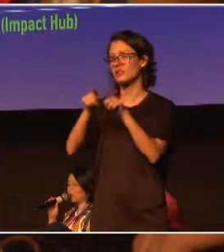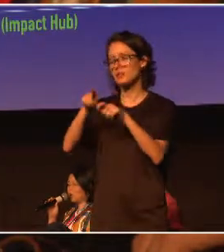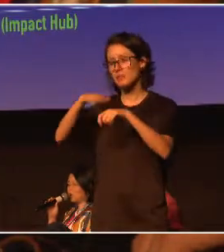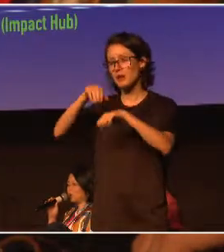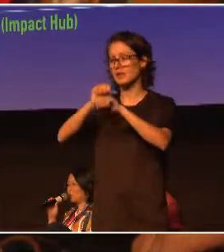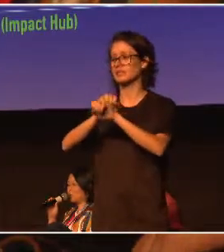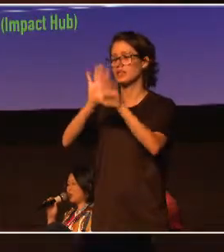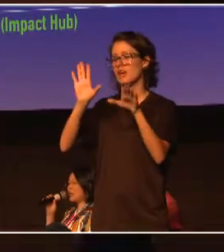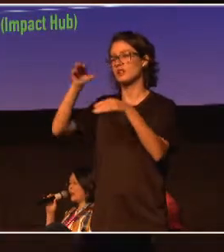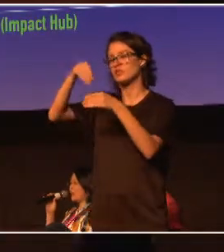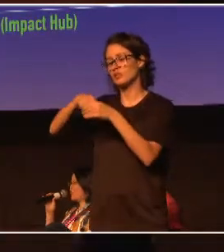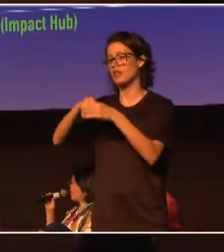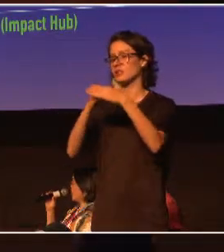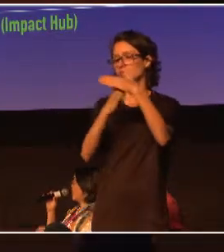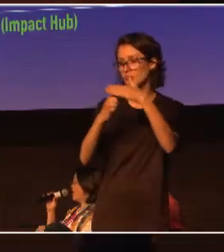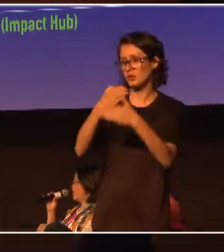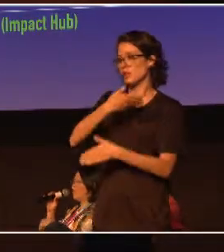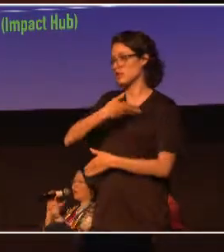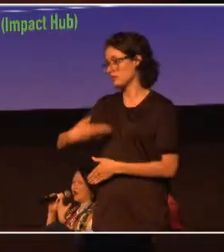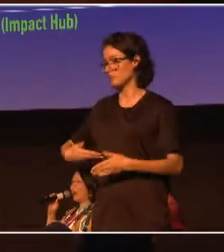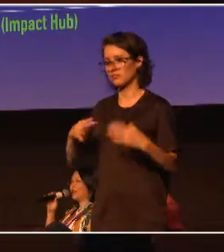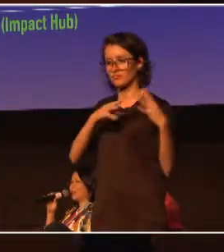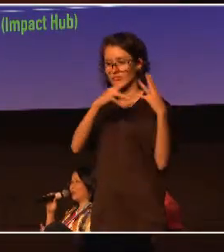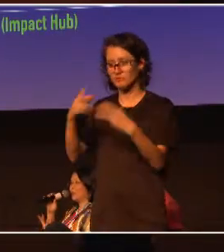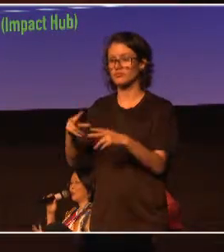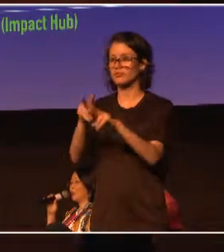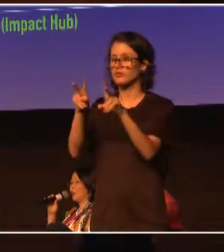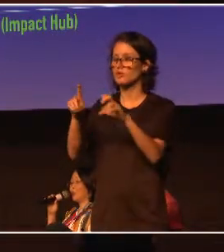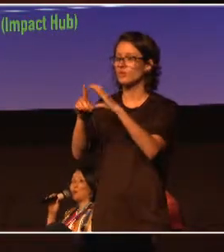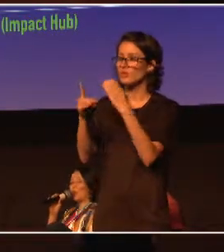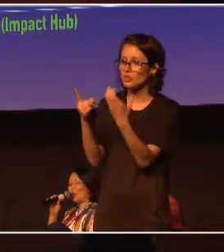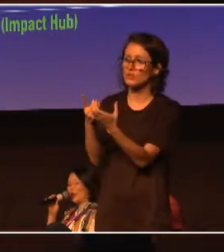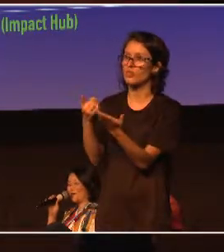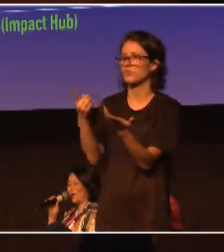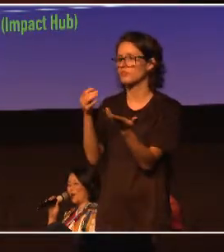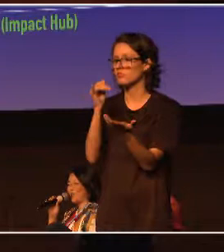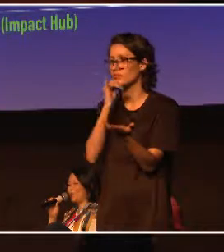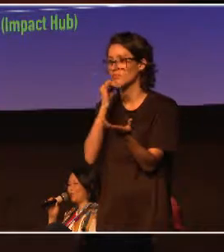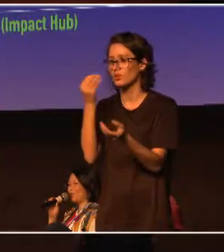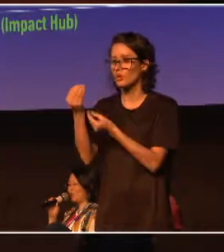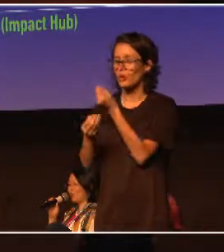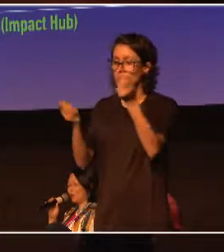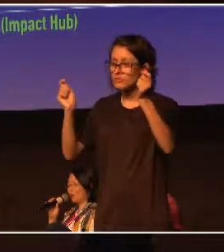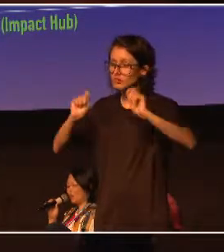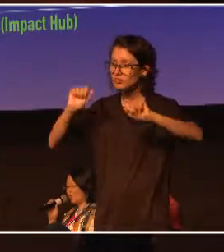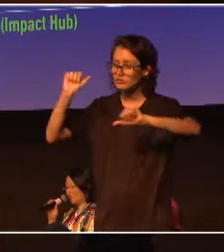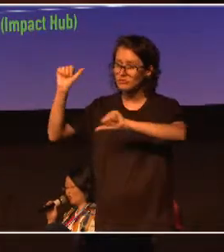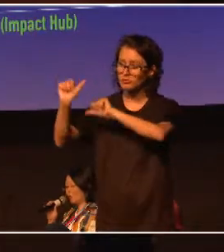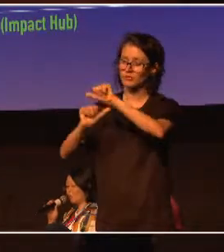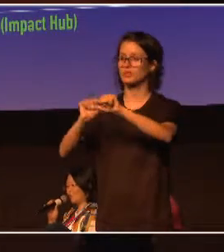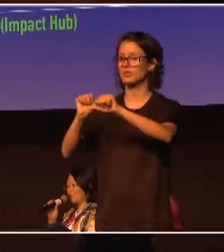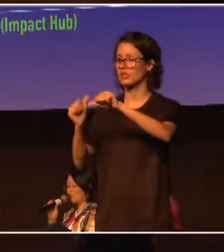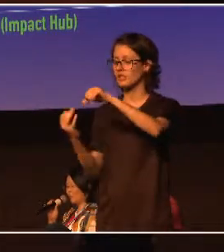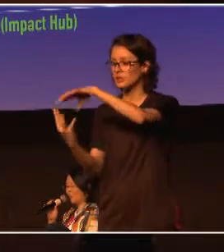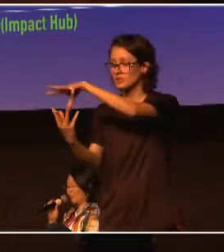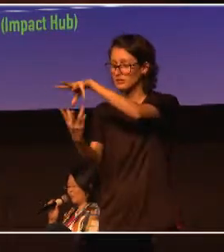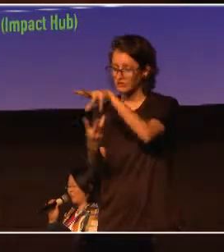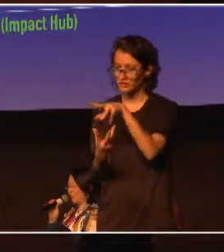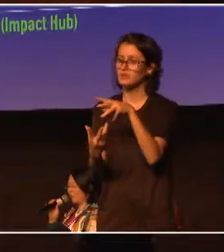nas organizações. E aí, sobre comunidades e sobre como mudar o mundo, tem uma frase